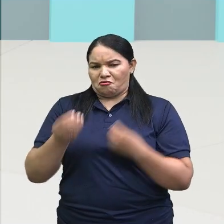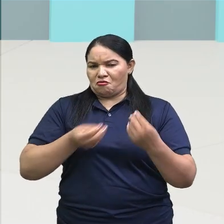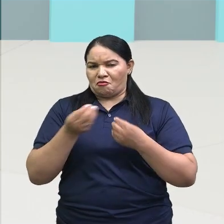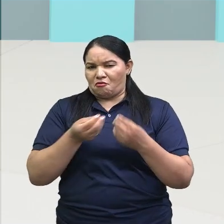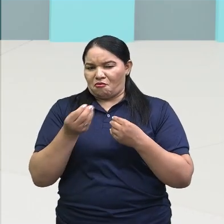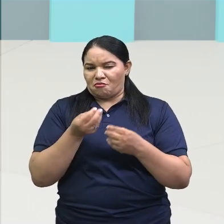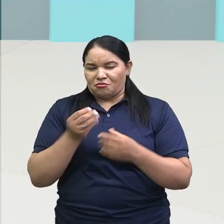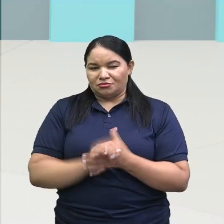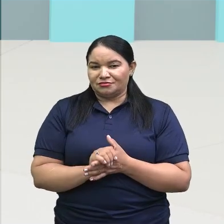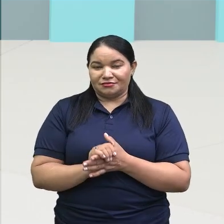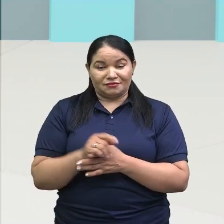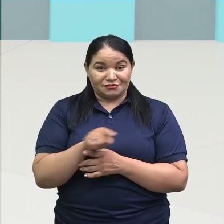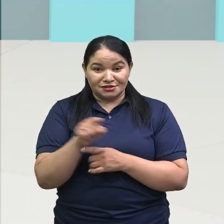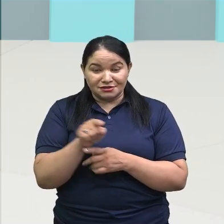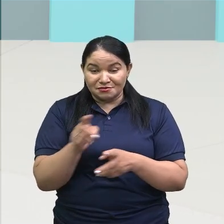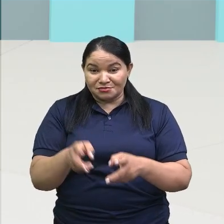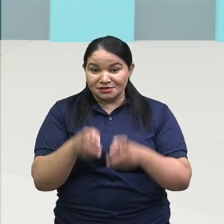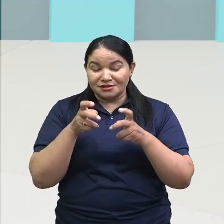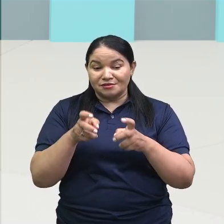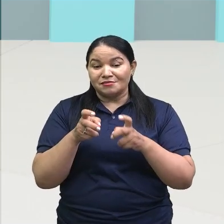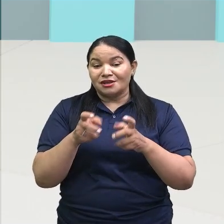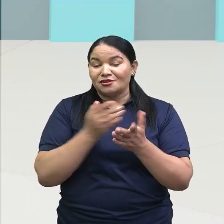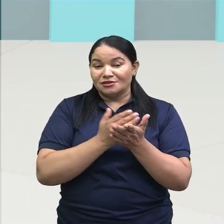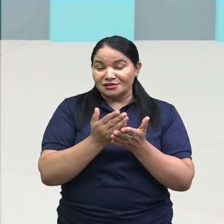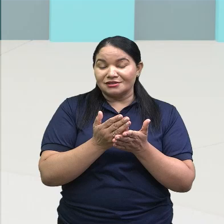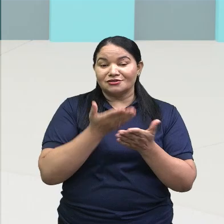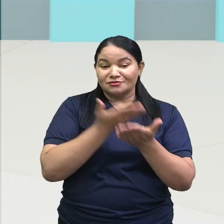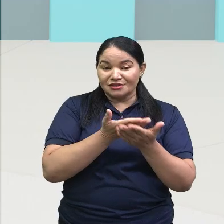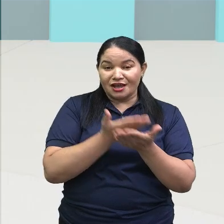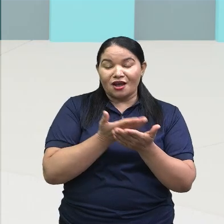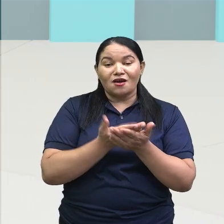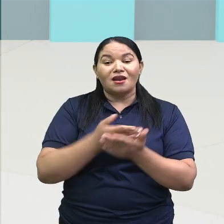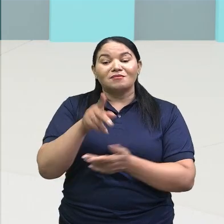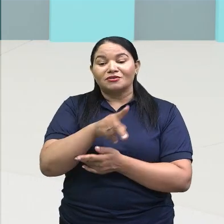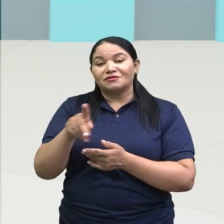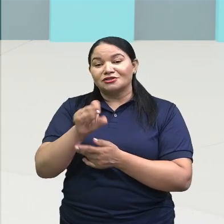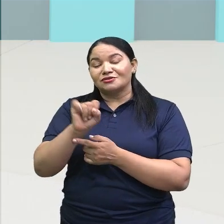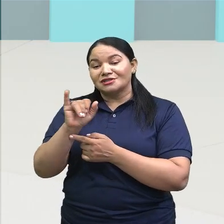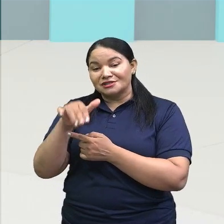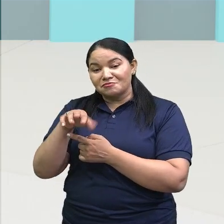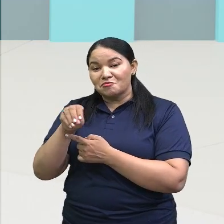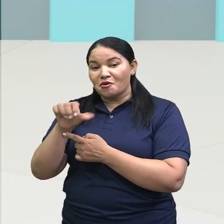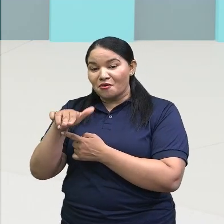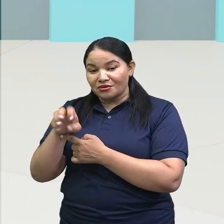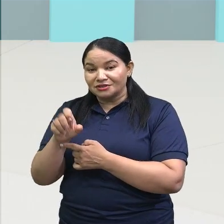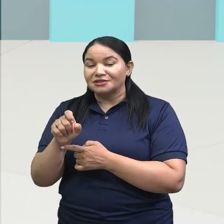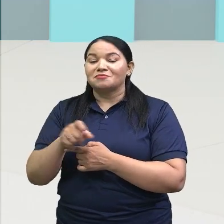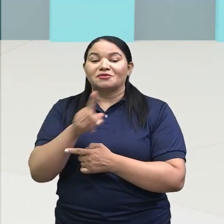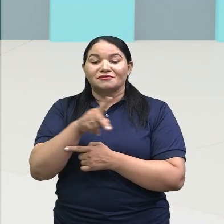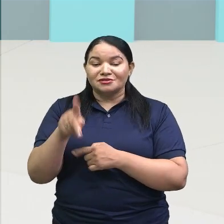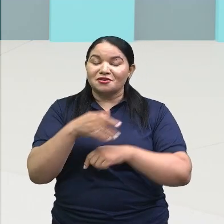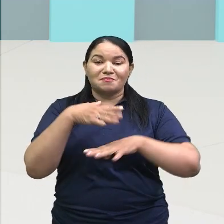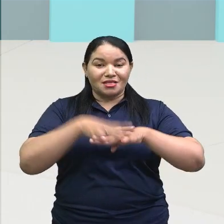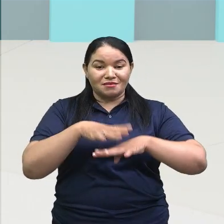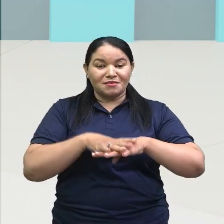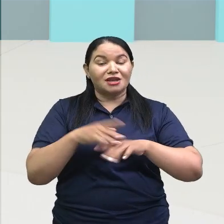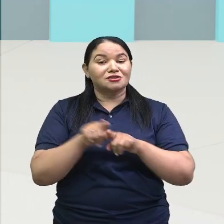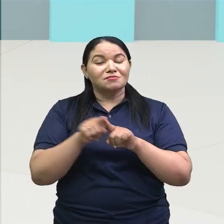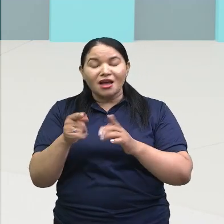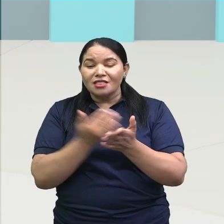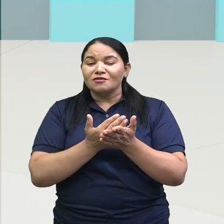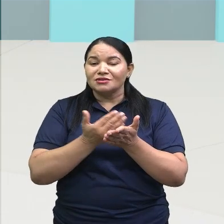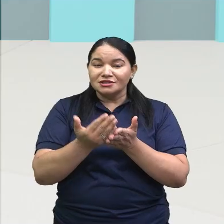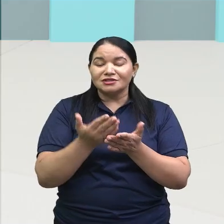Não sei se vocês perceberam no início da aula, a professora Simone, por incrível que pareça, não é? A professora Simone é professora de matemática, gente. E